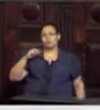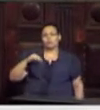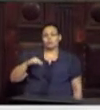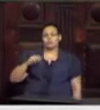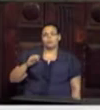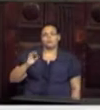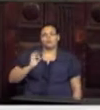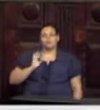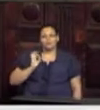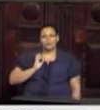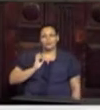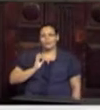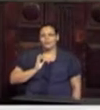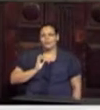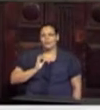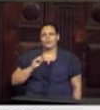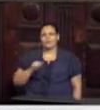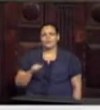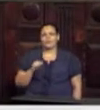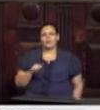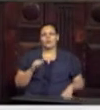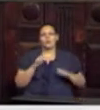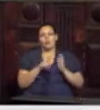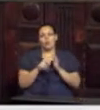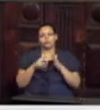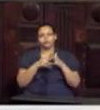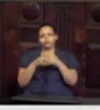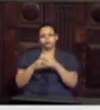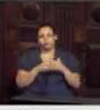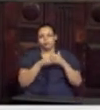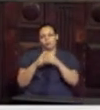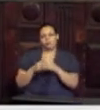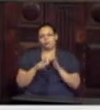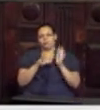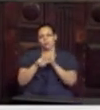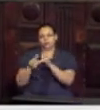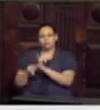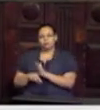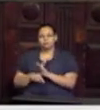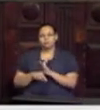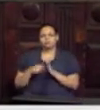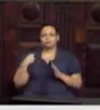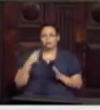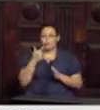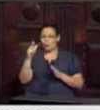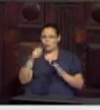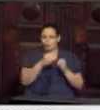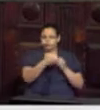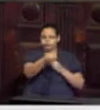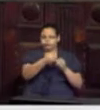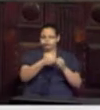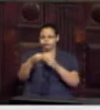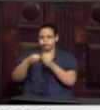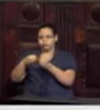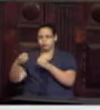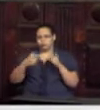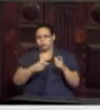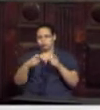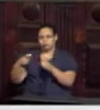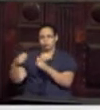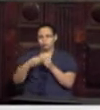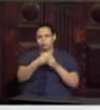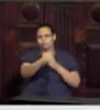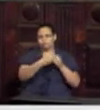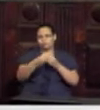numa divisão, para que possa ter capilaridade e alcançar esses outros